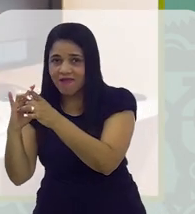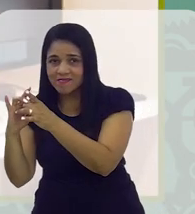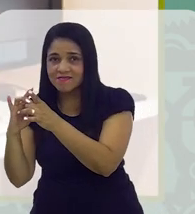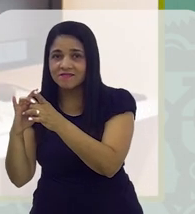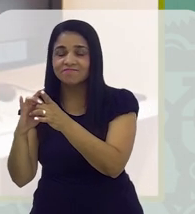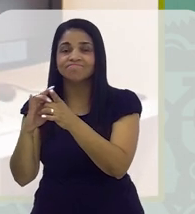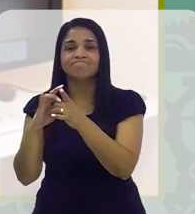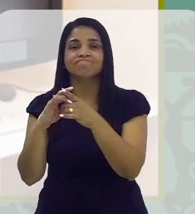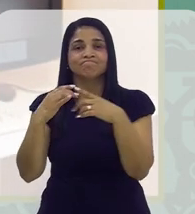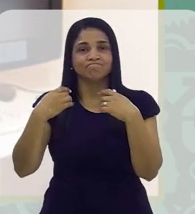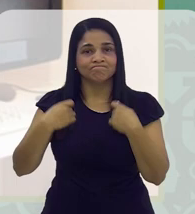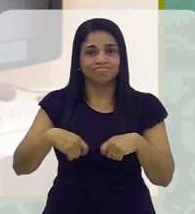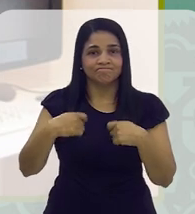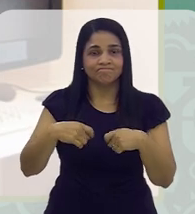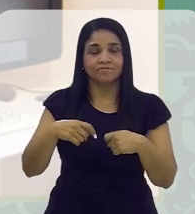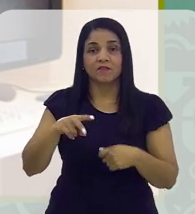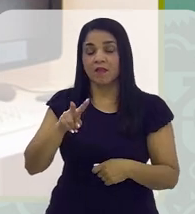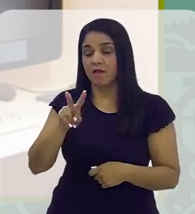que